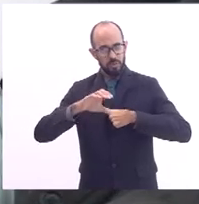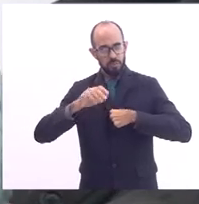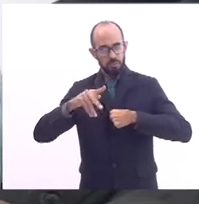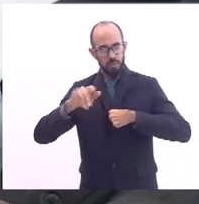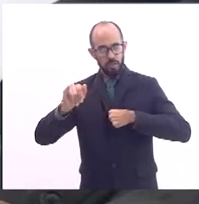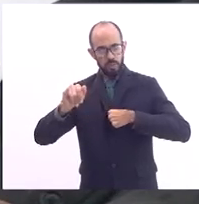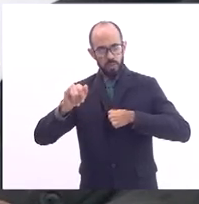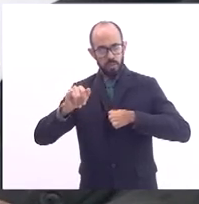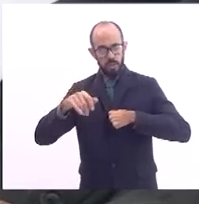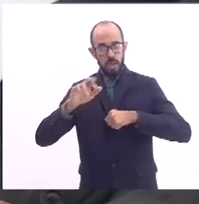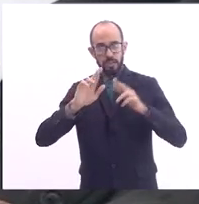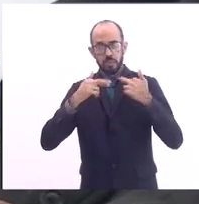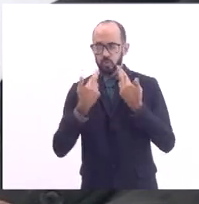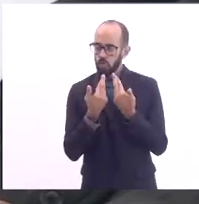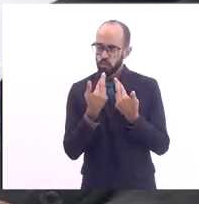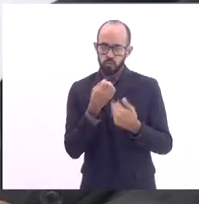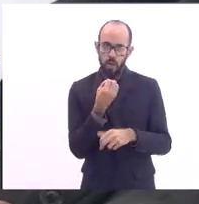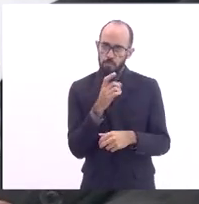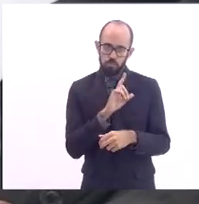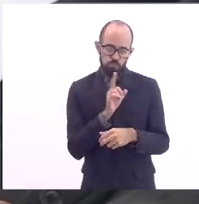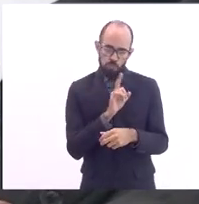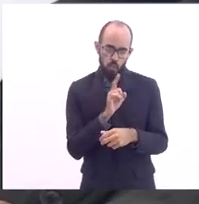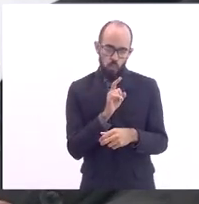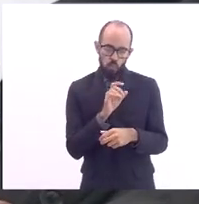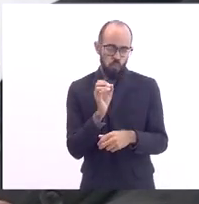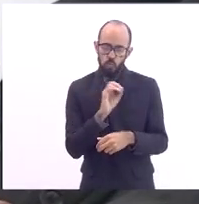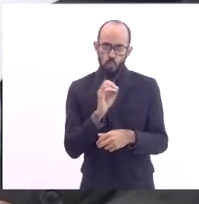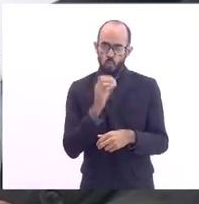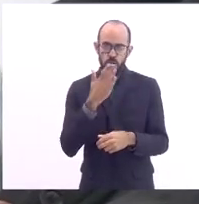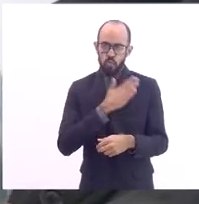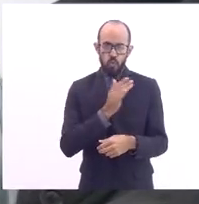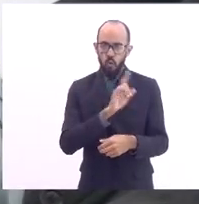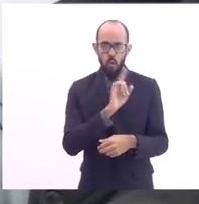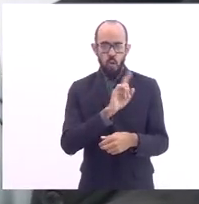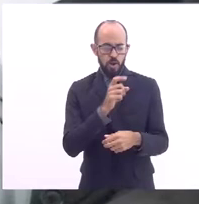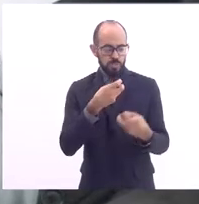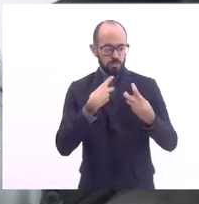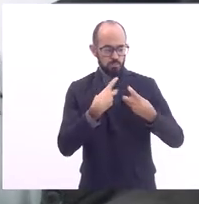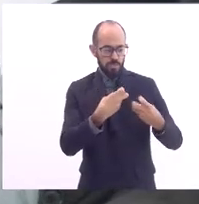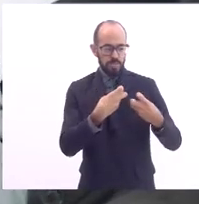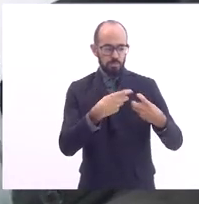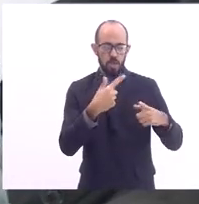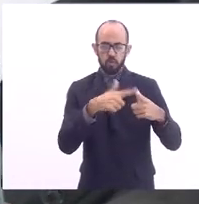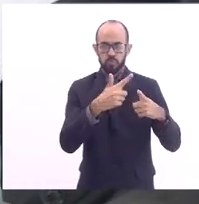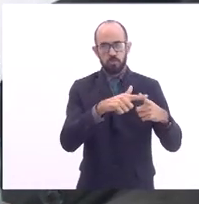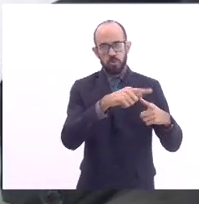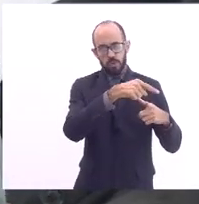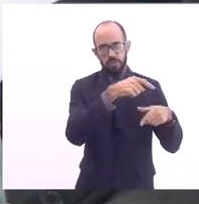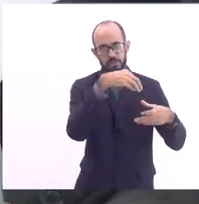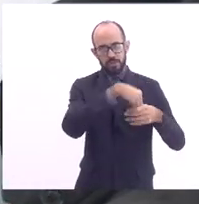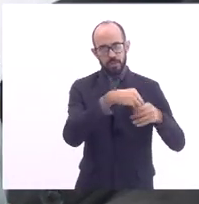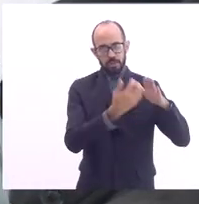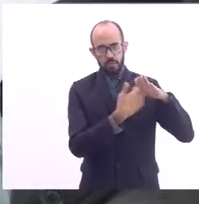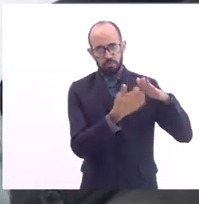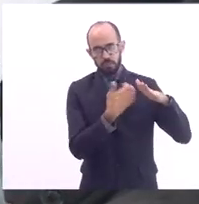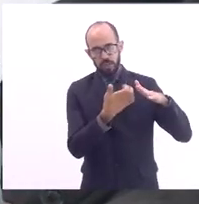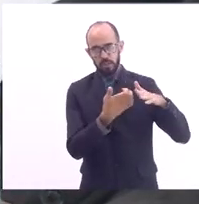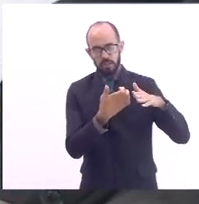não ser confortáveis para a gente ouvir crítica, ninguém gosta de ouvir crítica, ninguém gosta de ser